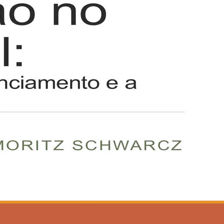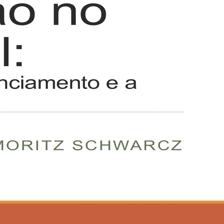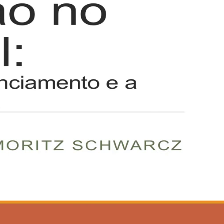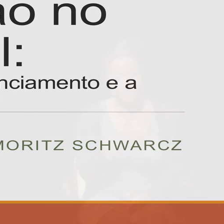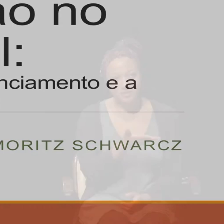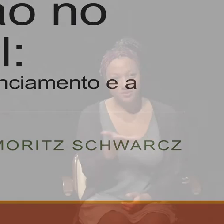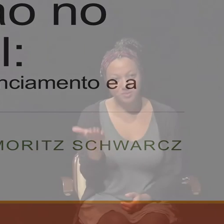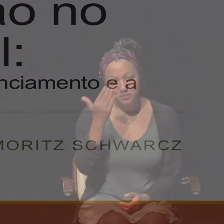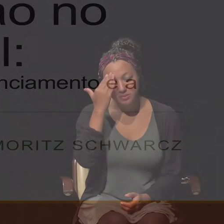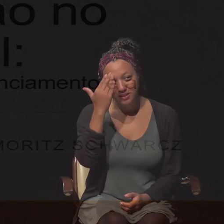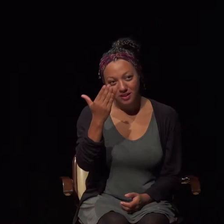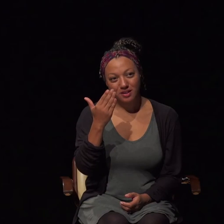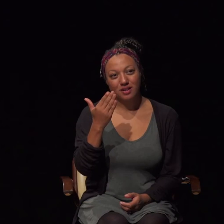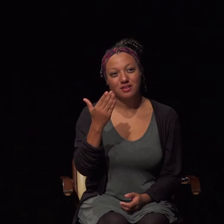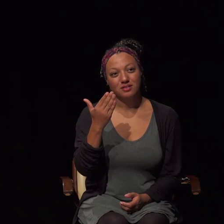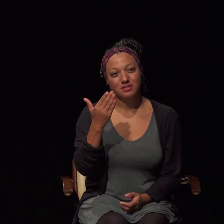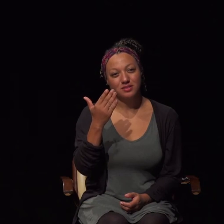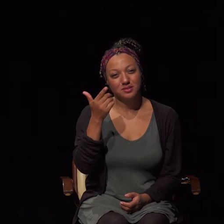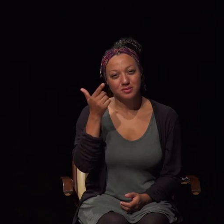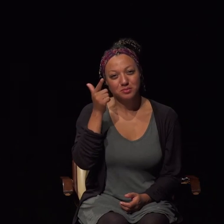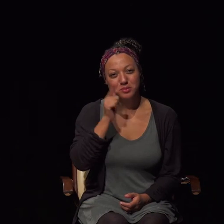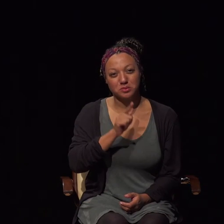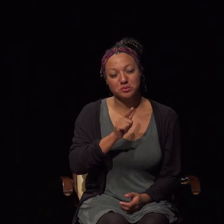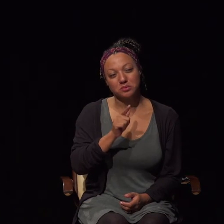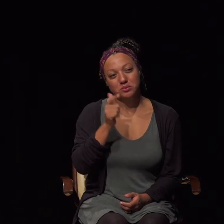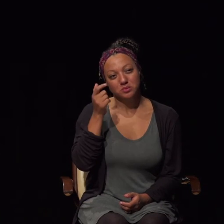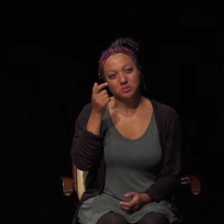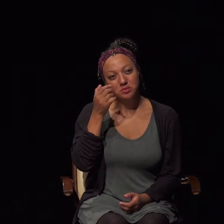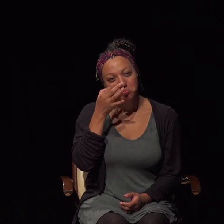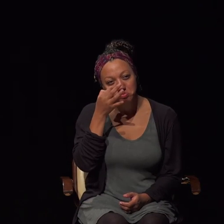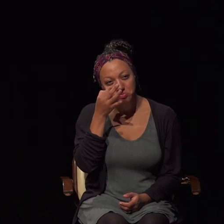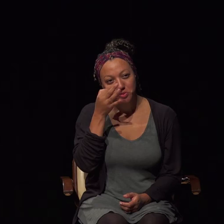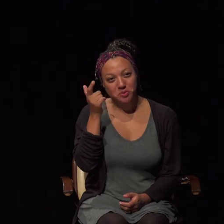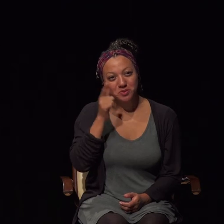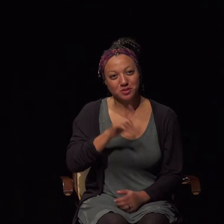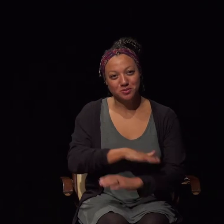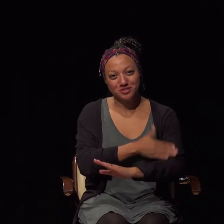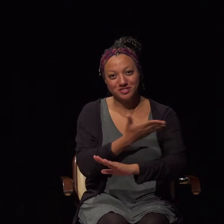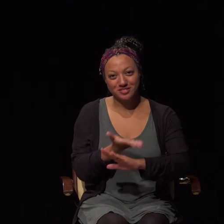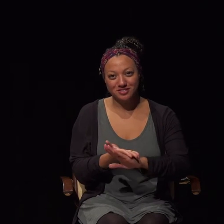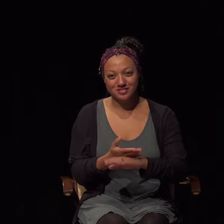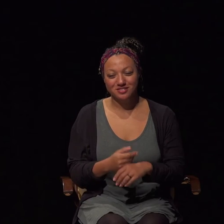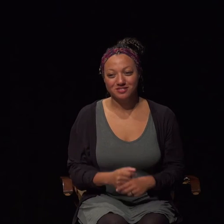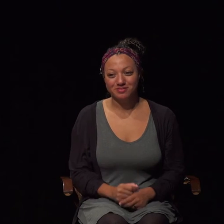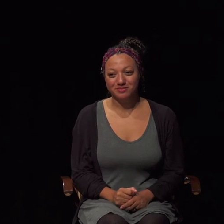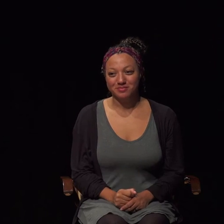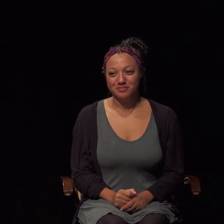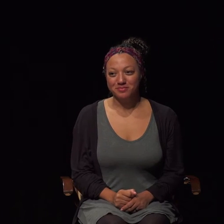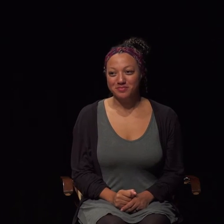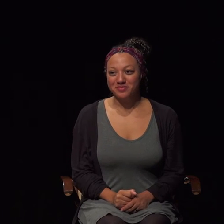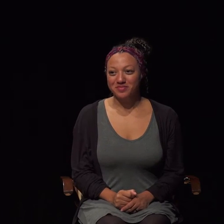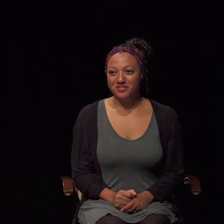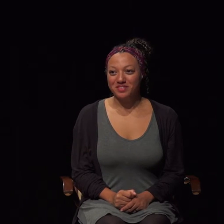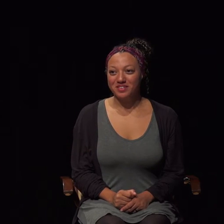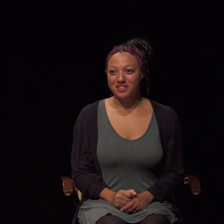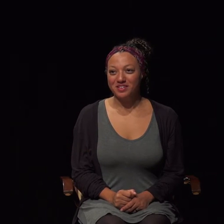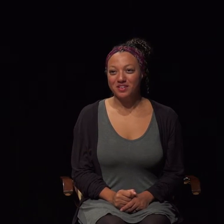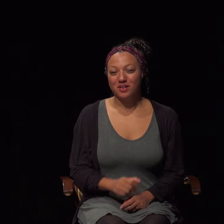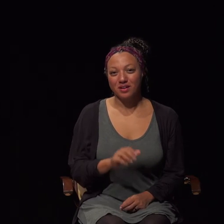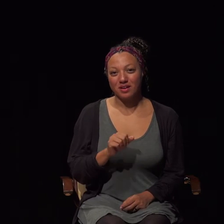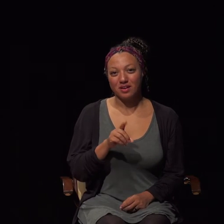a todos obrigada a todos aqueles que conseguiram nesceu o dia inteiro é uma Como disse já